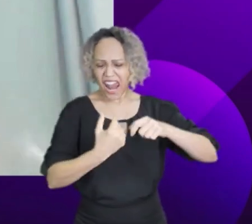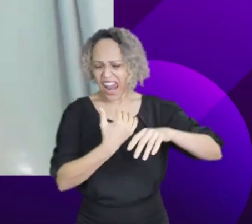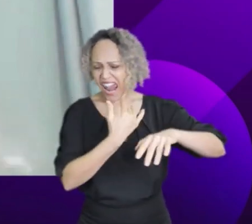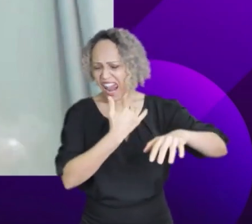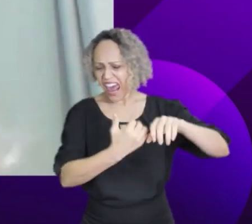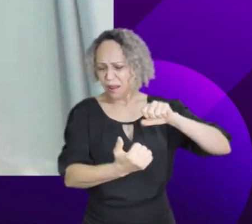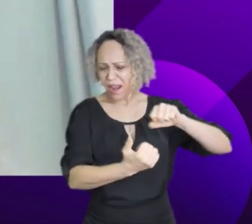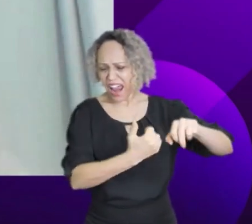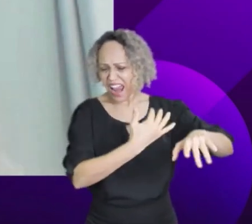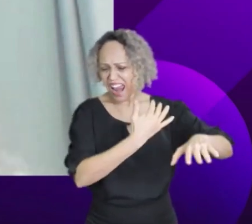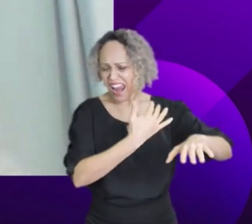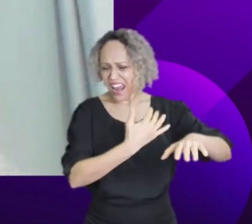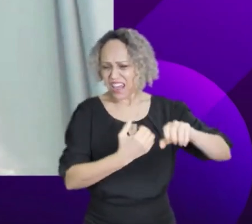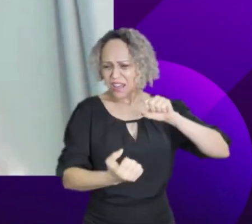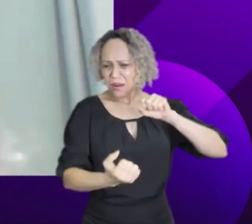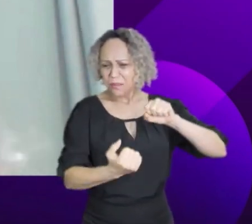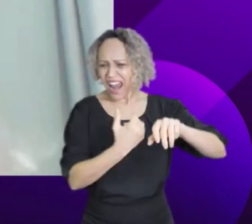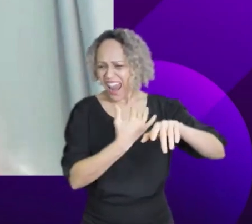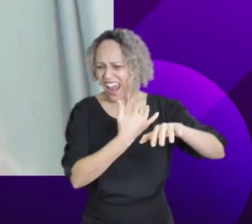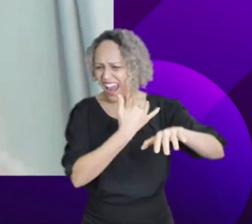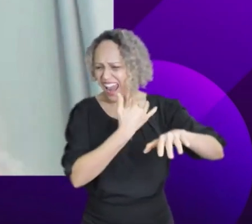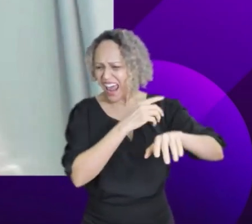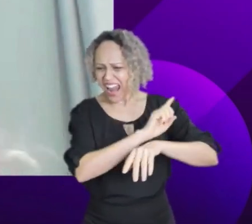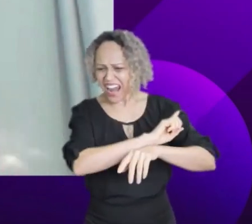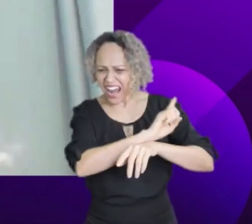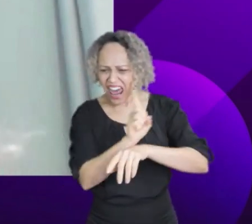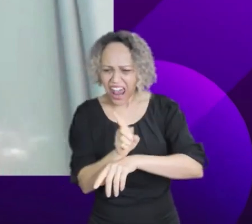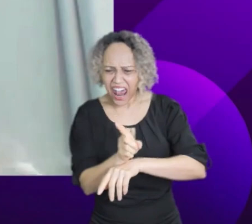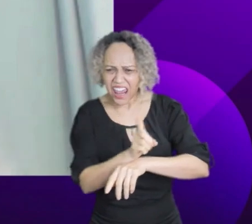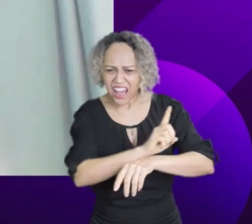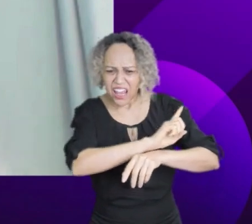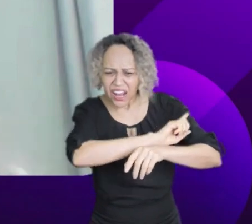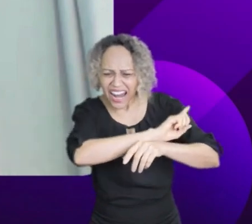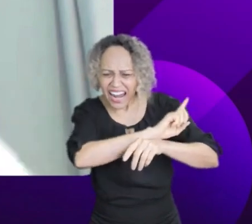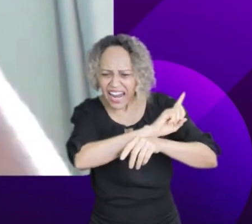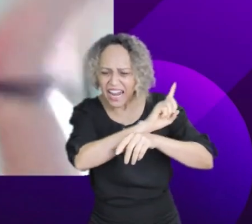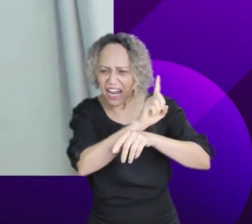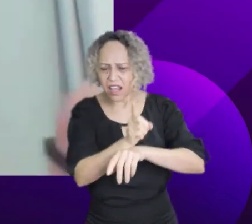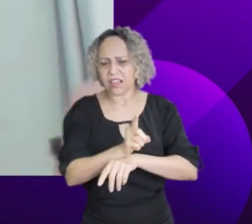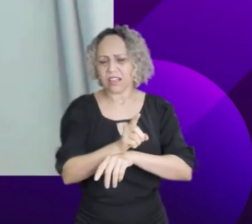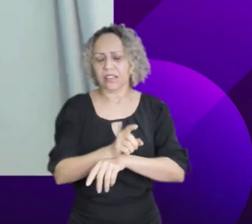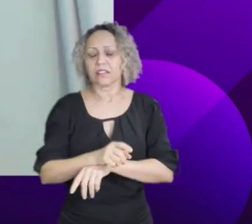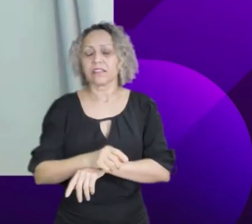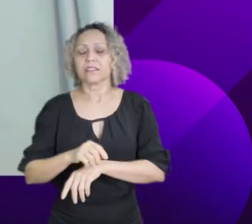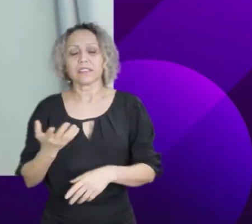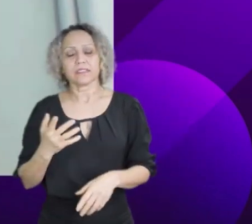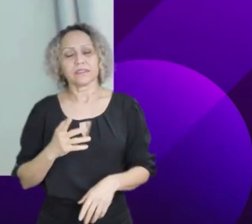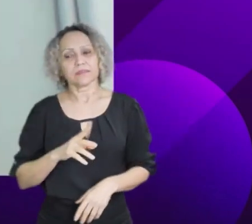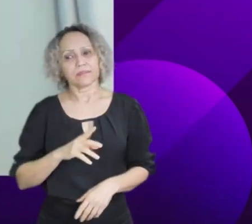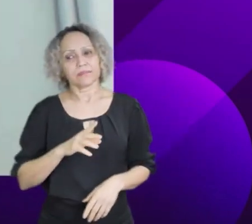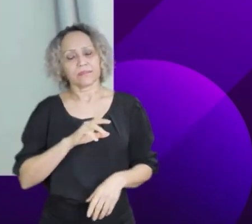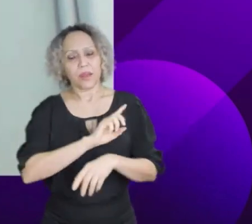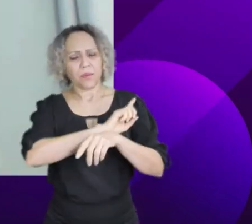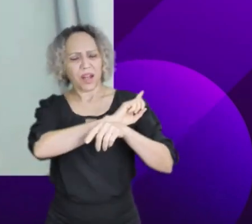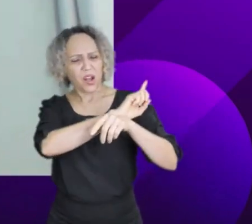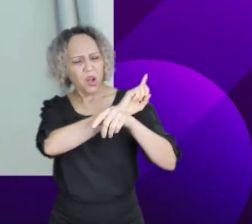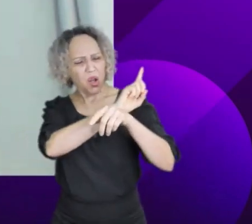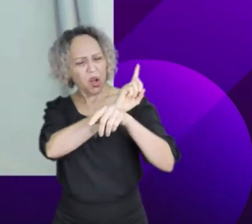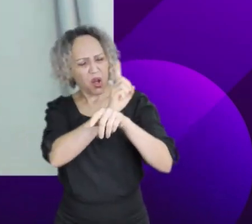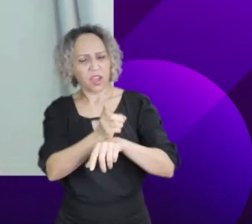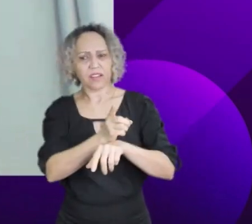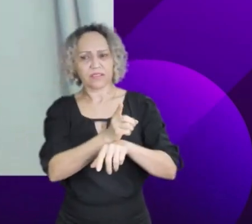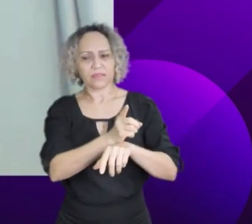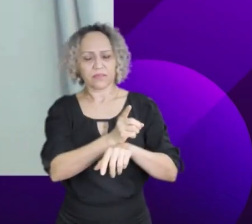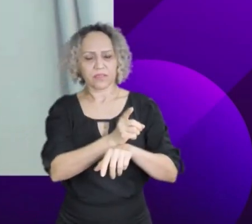e a velocidade permitida, né? E a velocidade permitida é dada não só pela velocidade máxima permitida